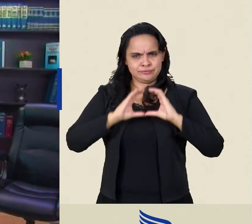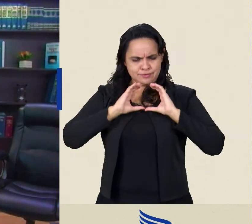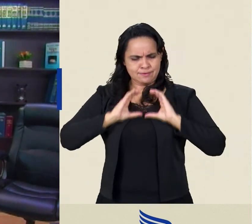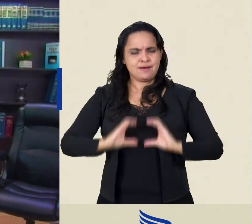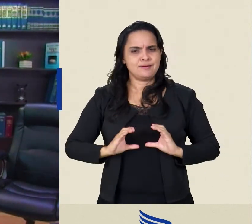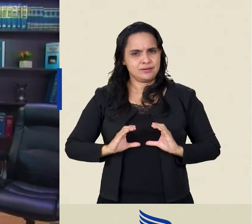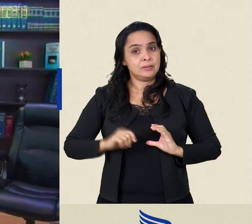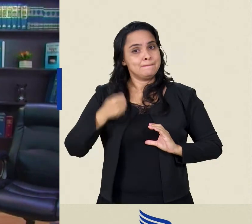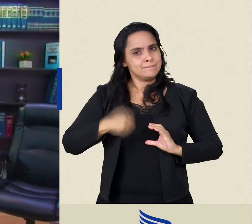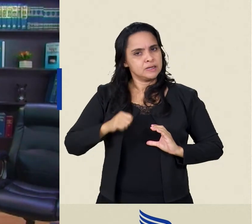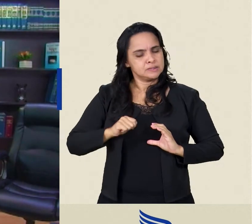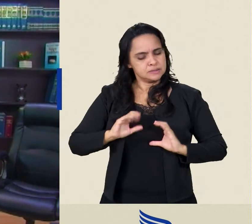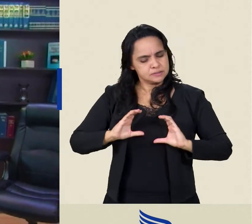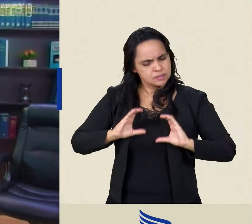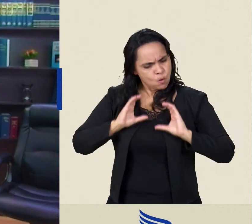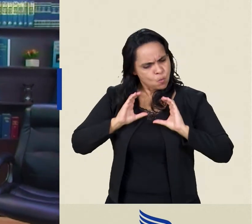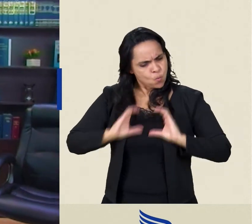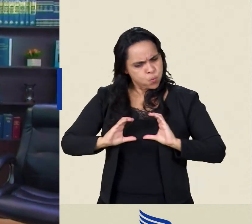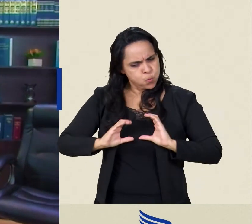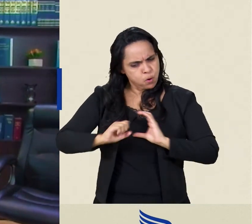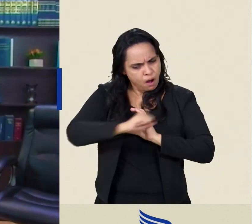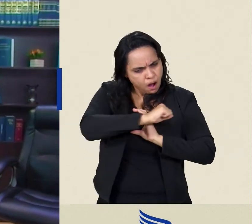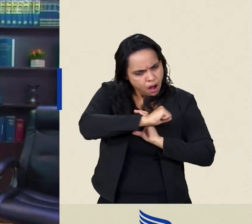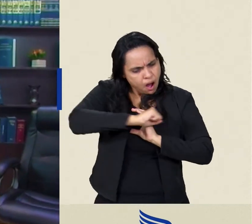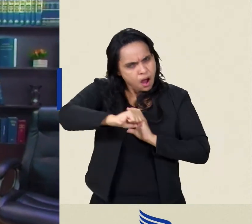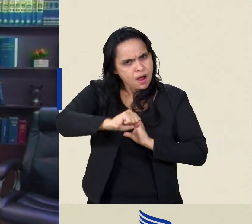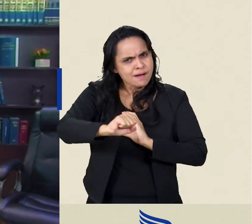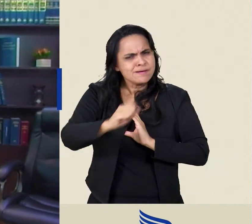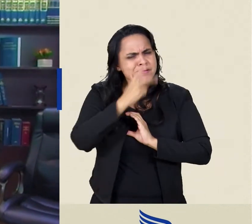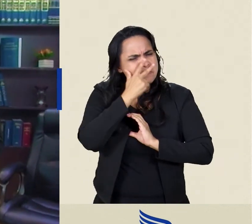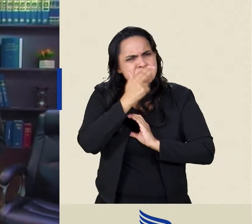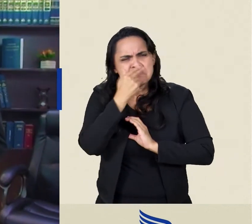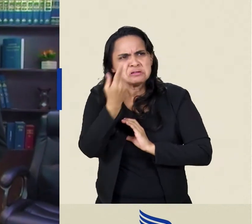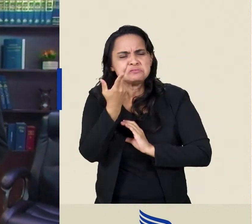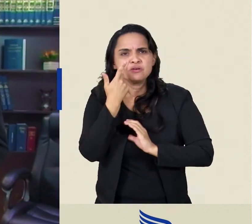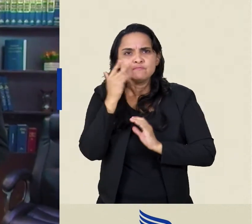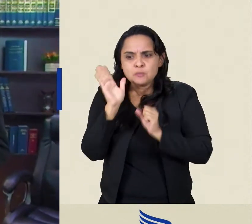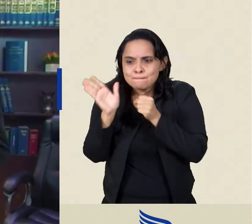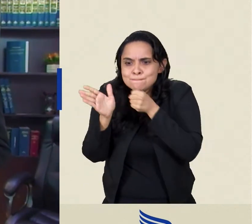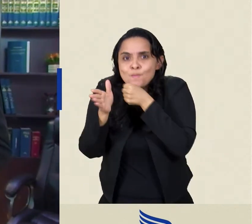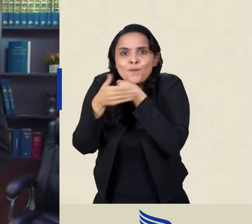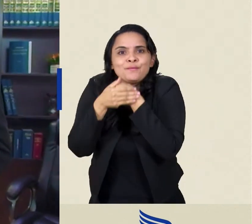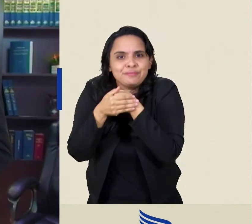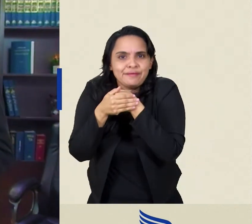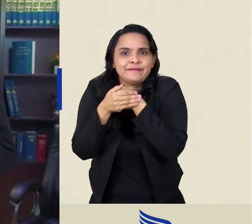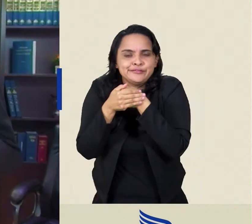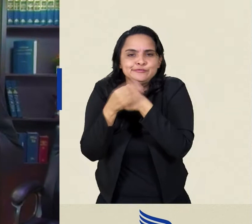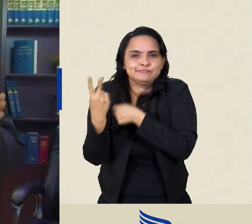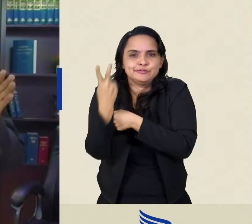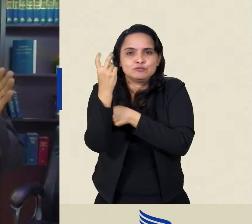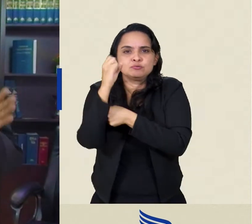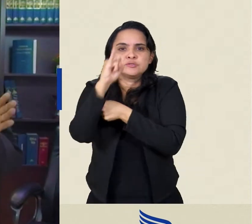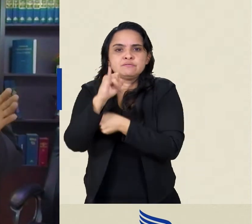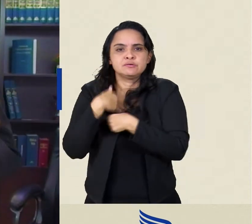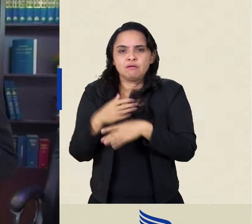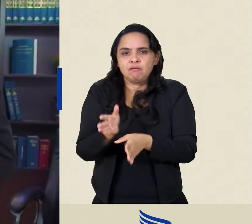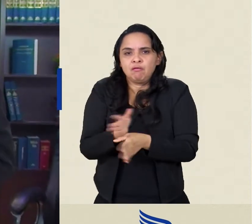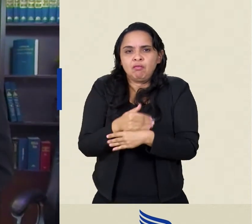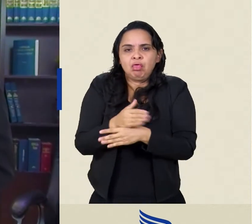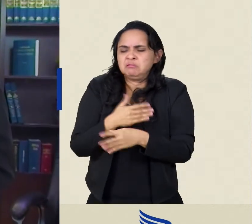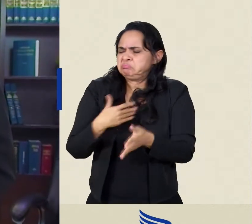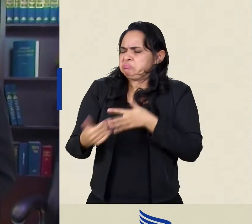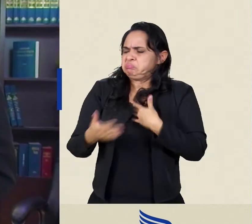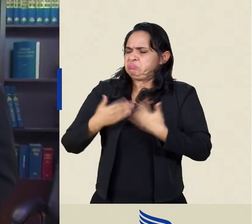cuidado como se faz a um precioso tesouro. Uma falta de cuidado pode abrir a porta